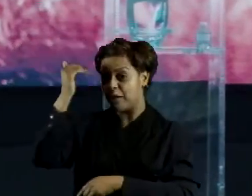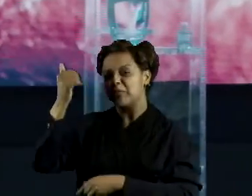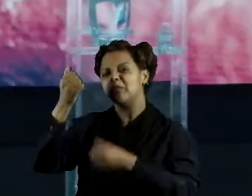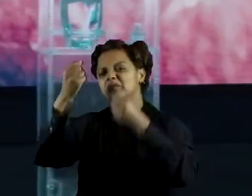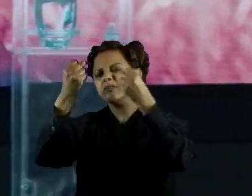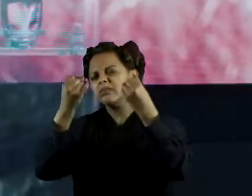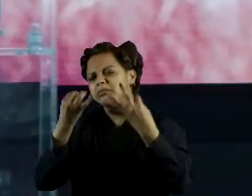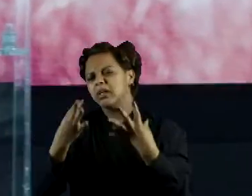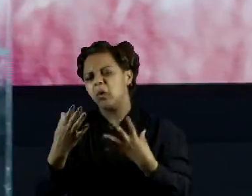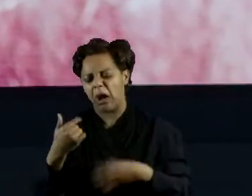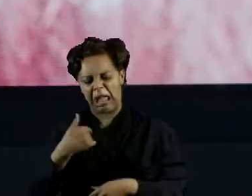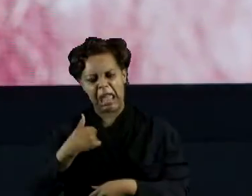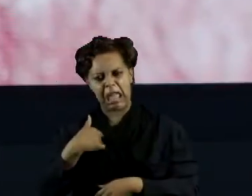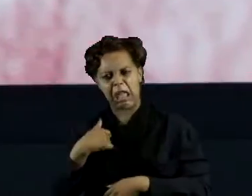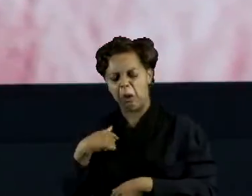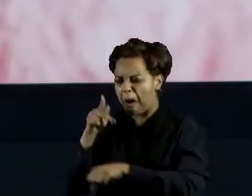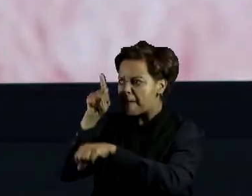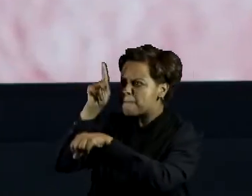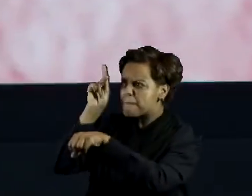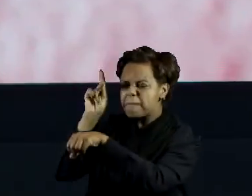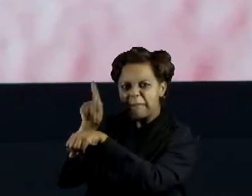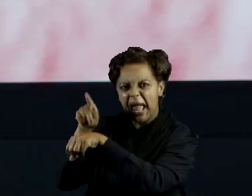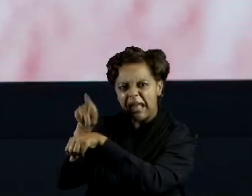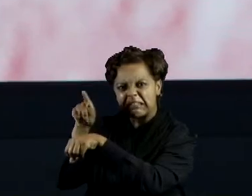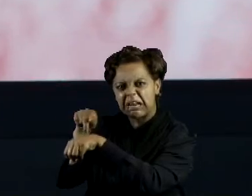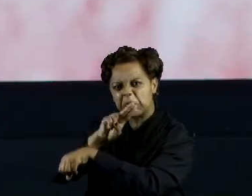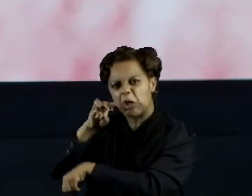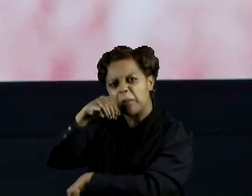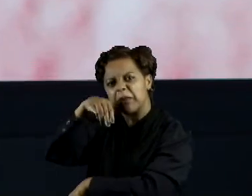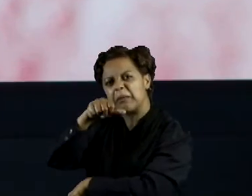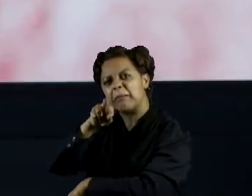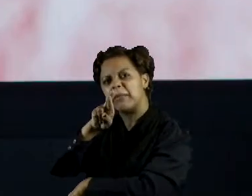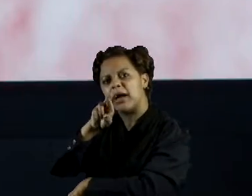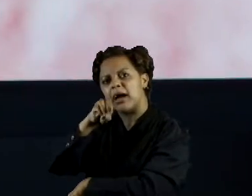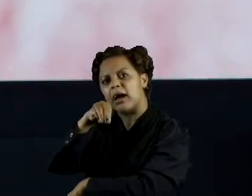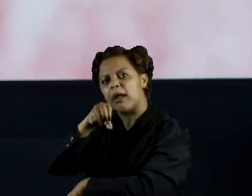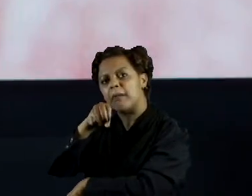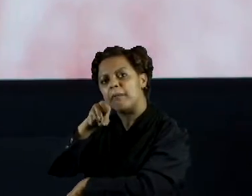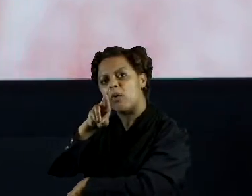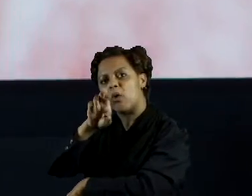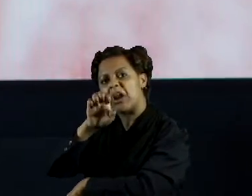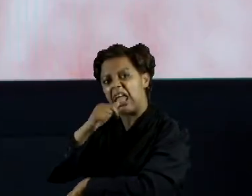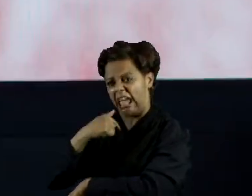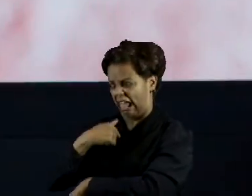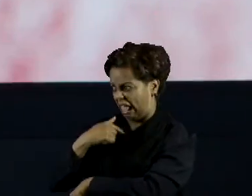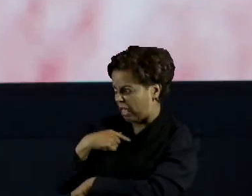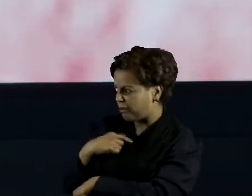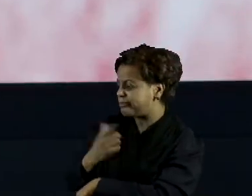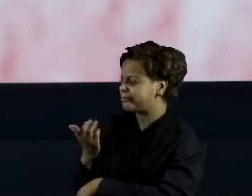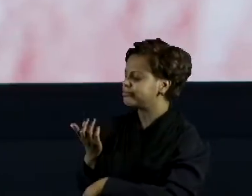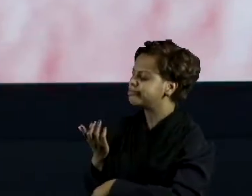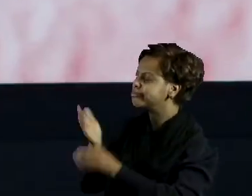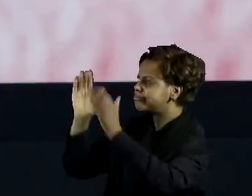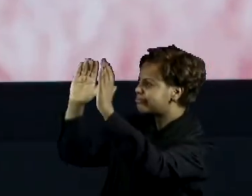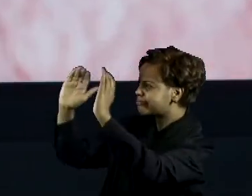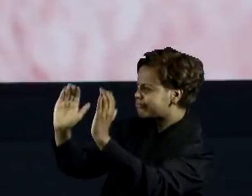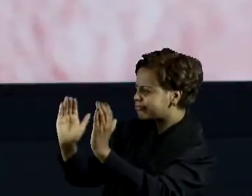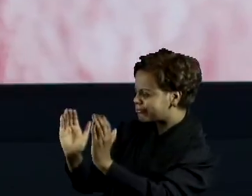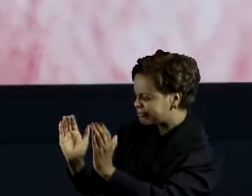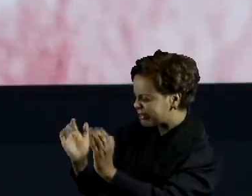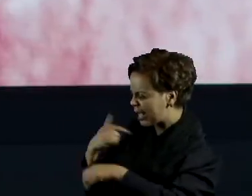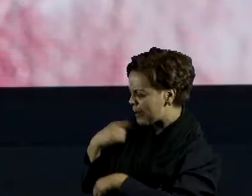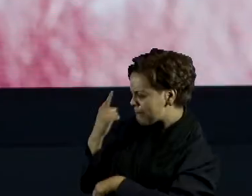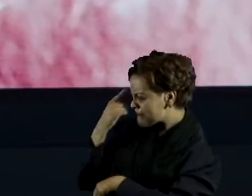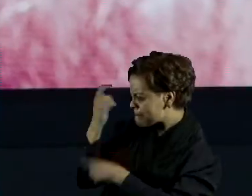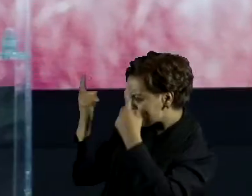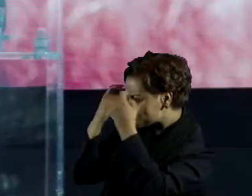de uma rocha de mármore, não é ele quem decide como a escultura vai